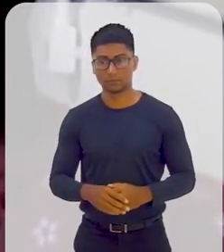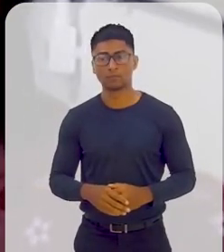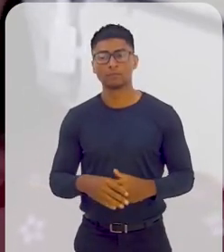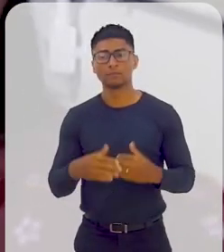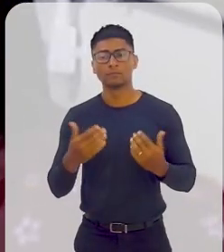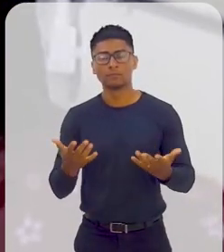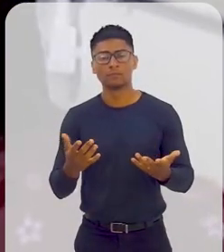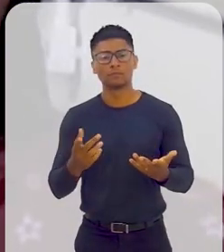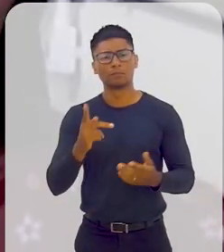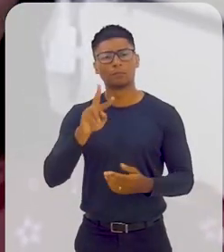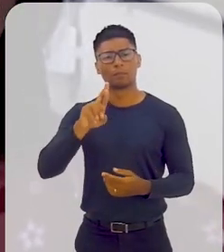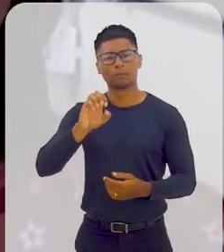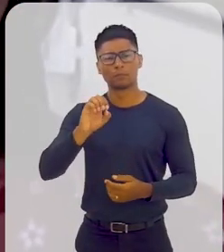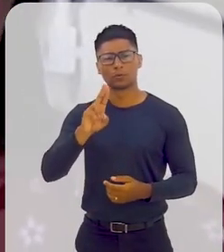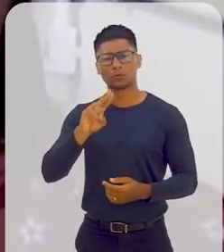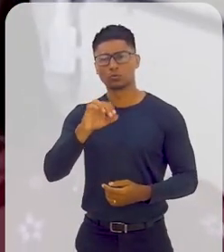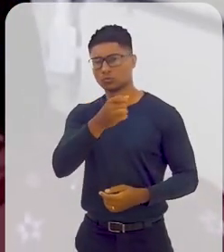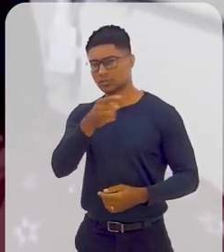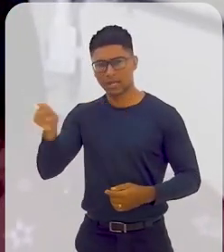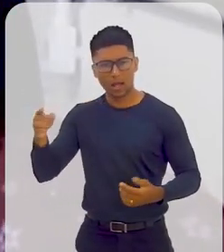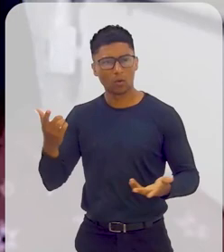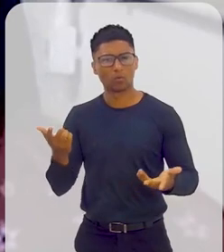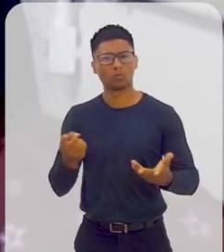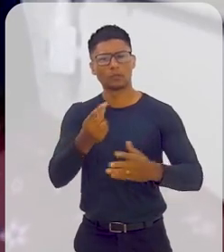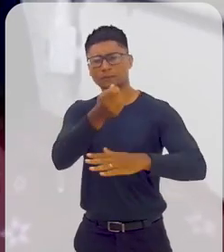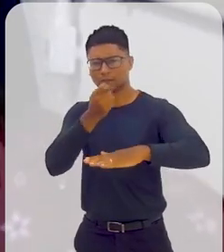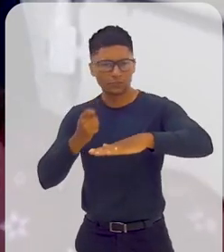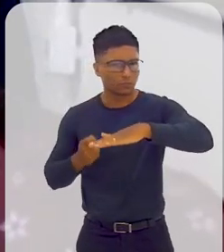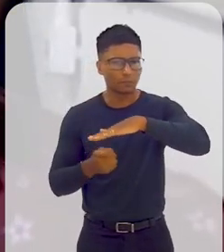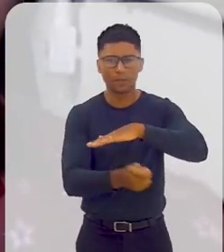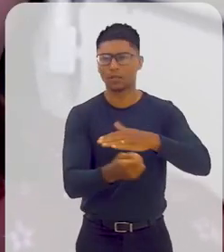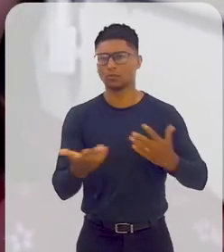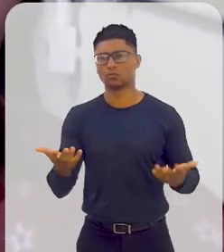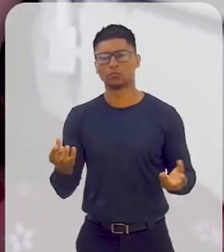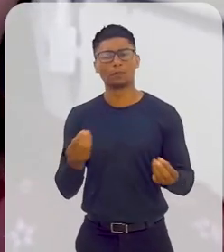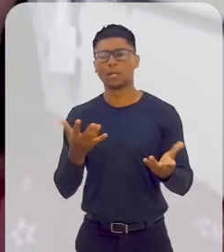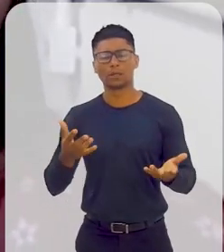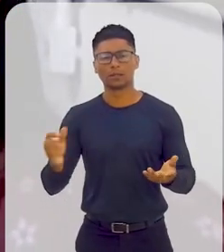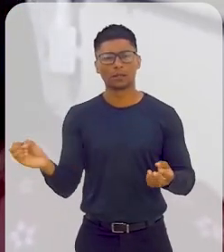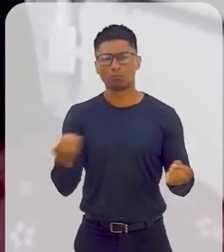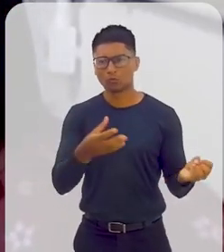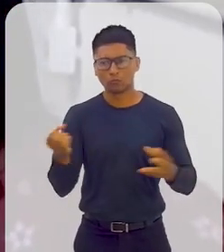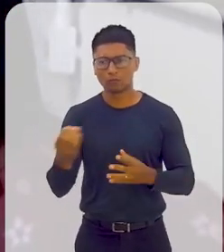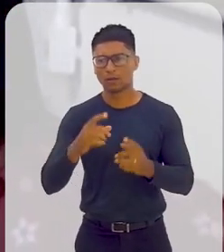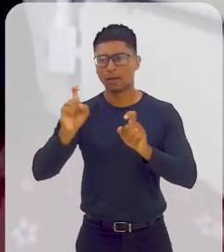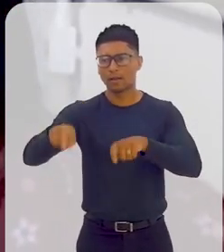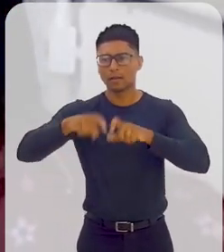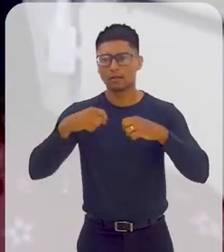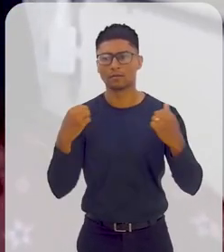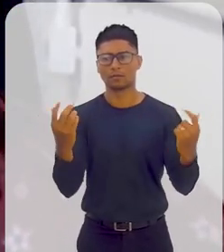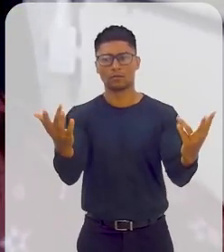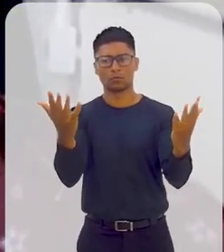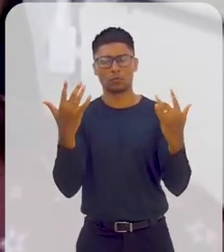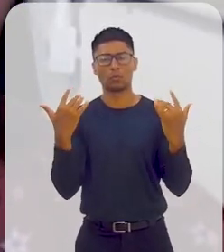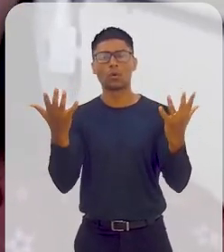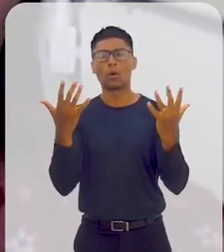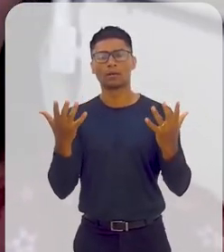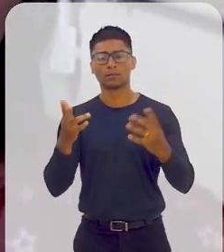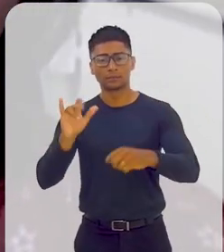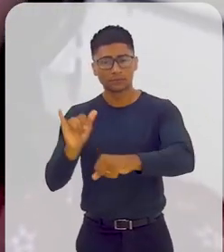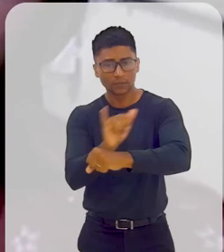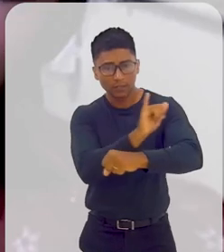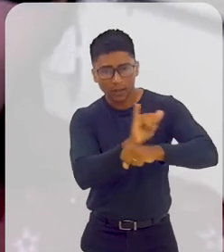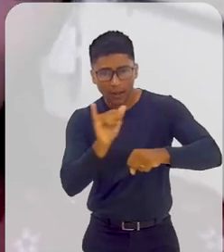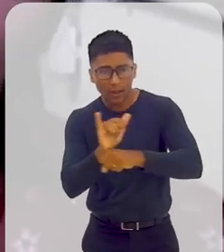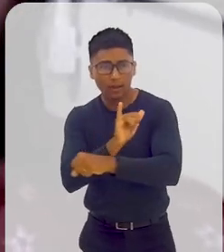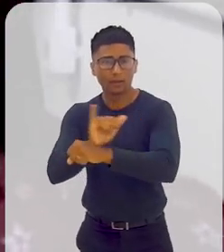a diversificação da produção, né? Investimentos para modernização dessa agropecuária, para mercados